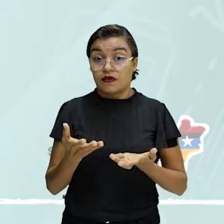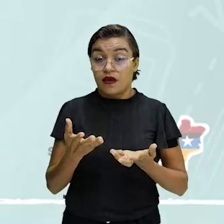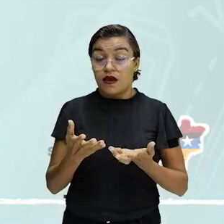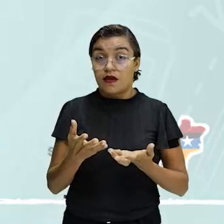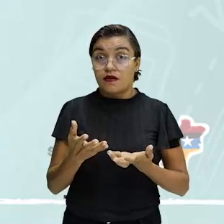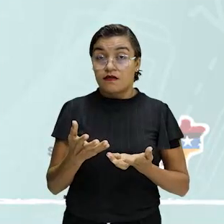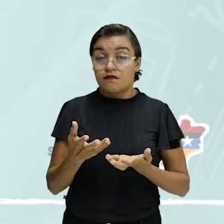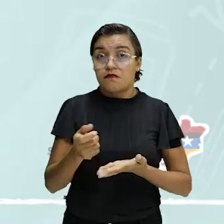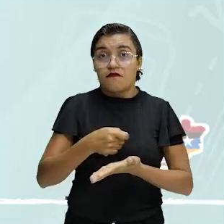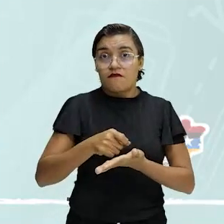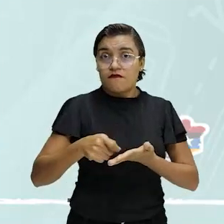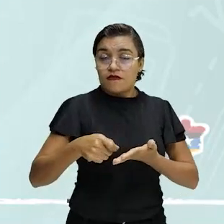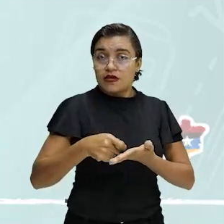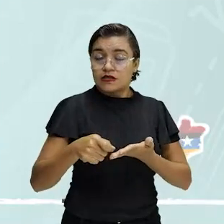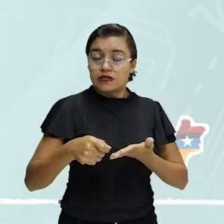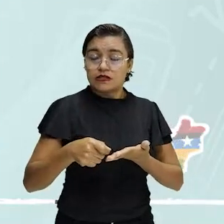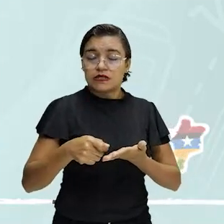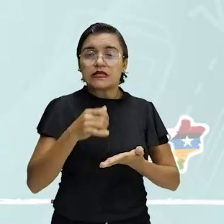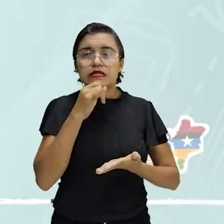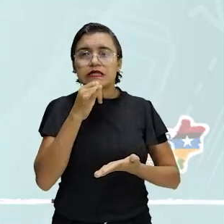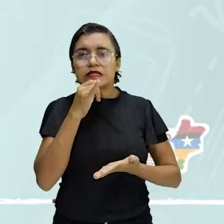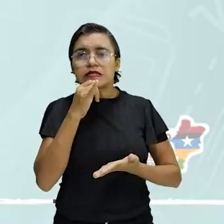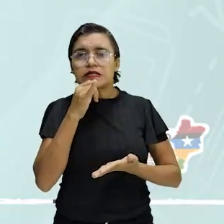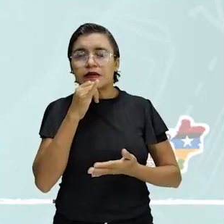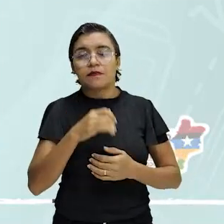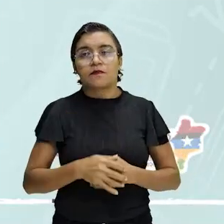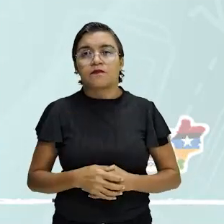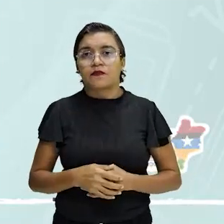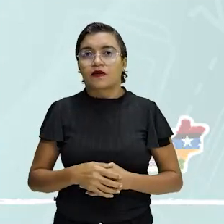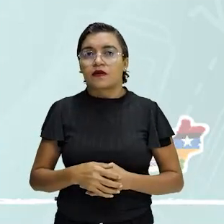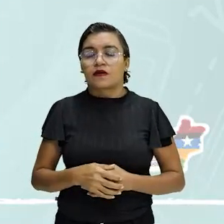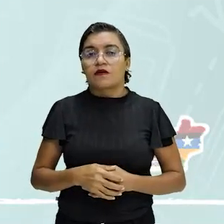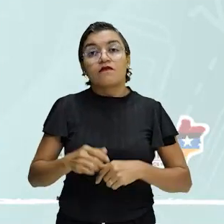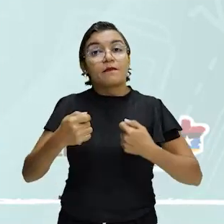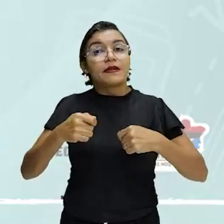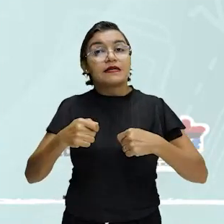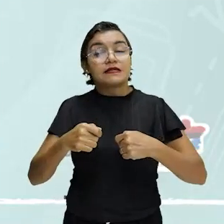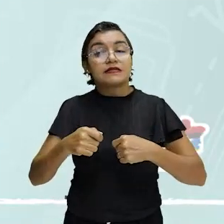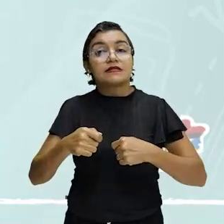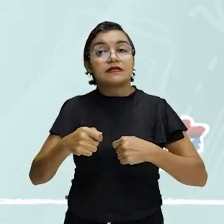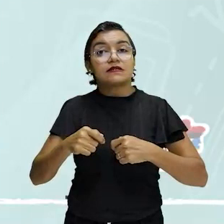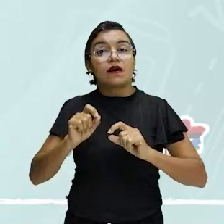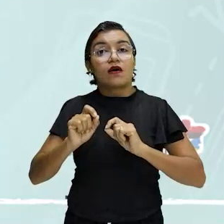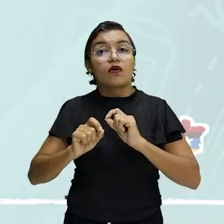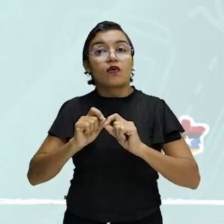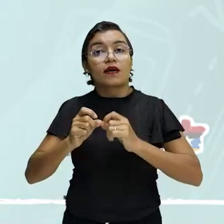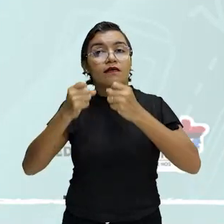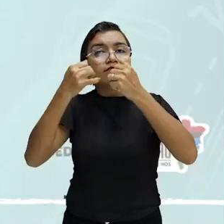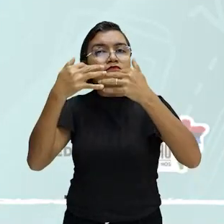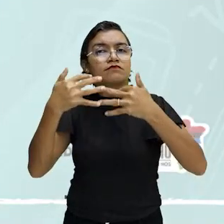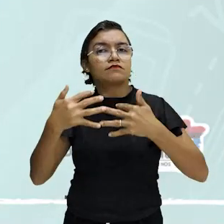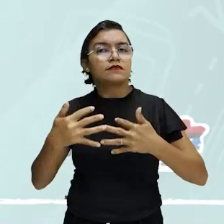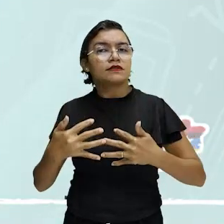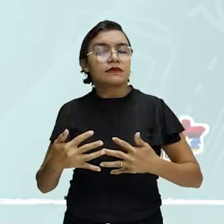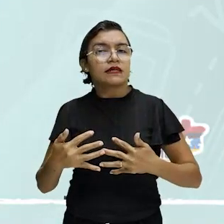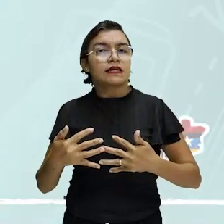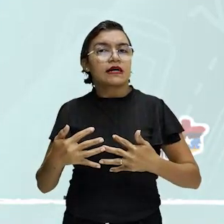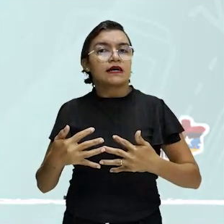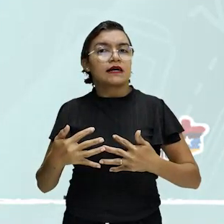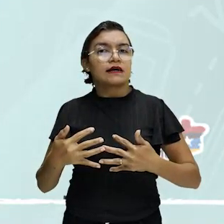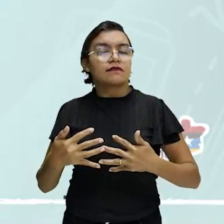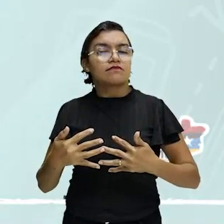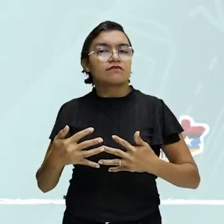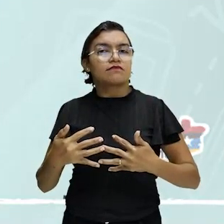cada e-mail como se fosse um item de uma lista que você precisa. Na prática, isso significa não forçar a outra pessoa a